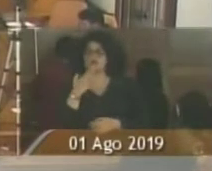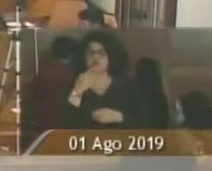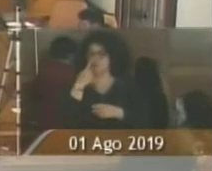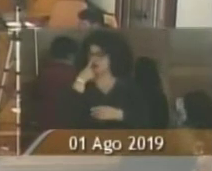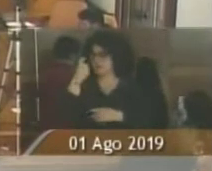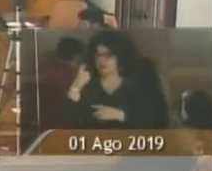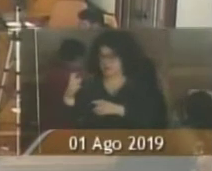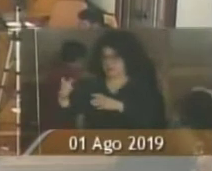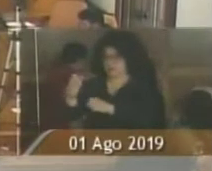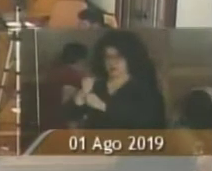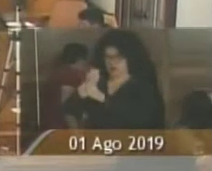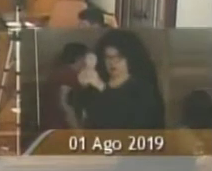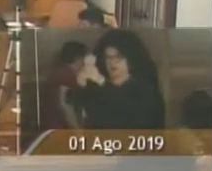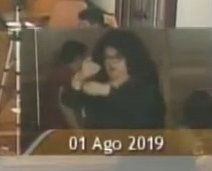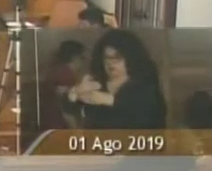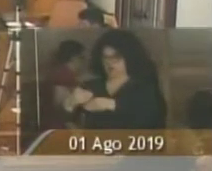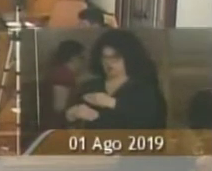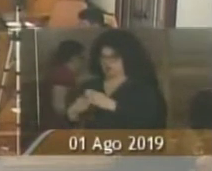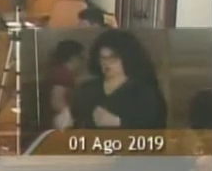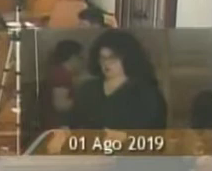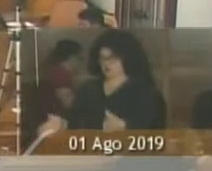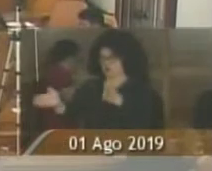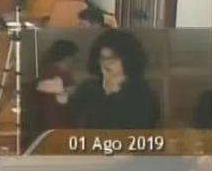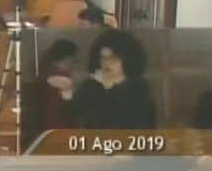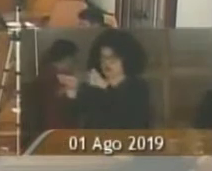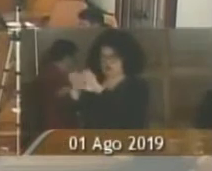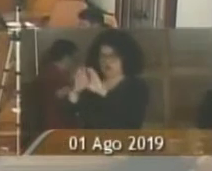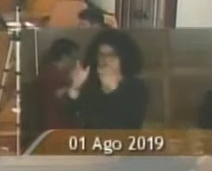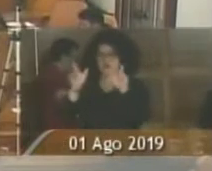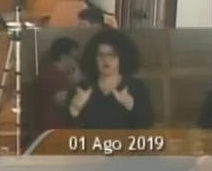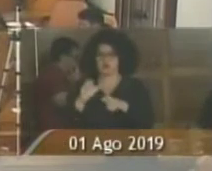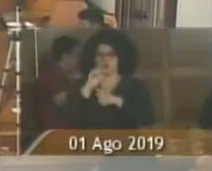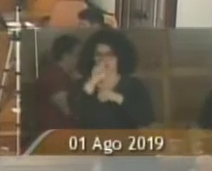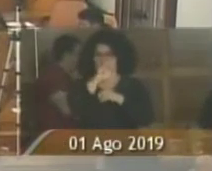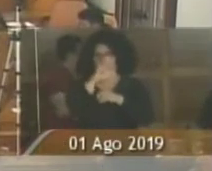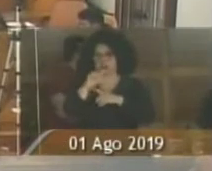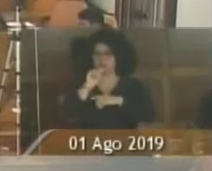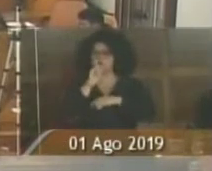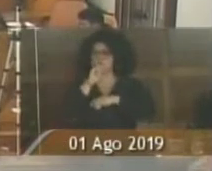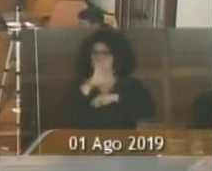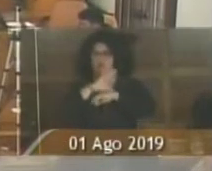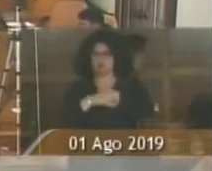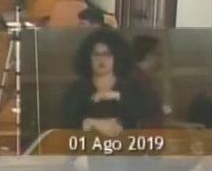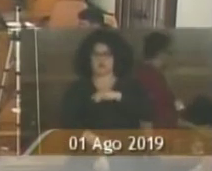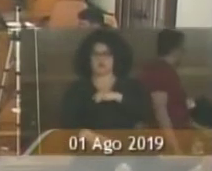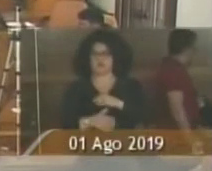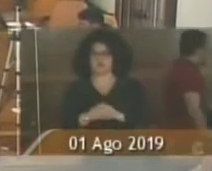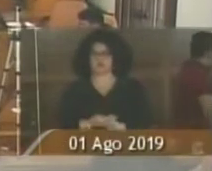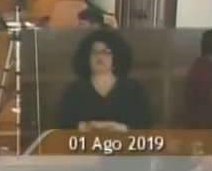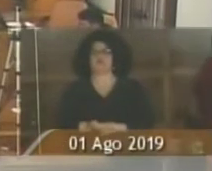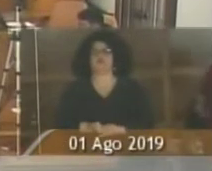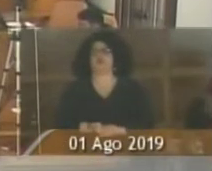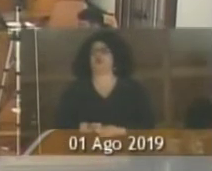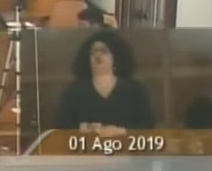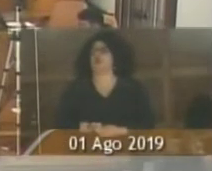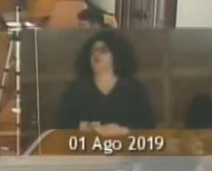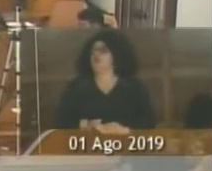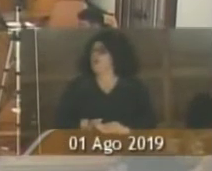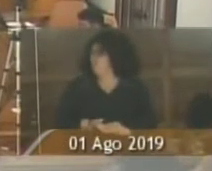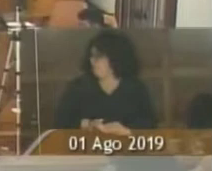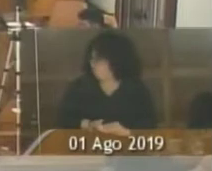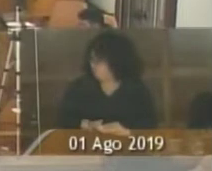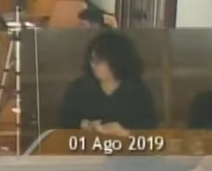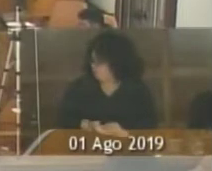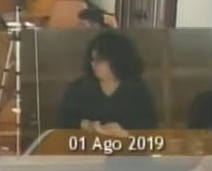rua Jequitibá, bairro Serra d'Água. Indicação 2245, indicando ao prefeito a complementação do manilhamento localizado na rua Palmeira, bairro